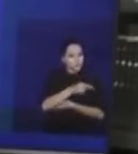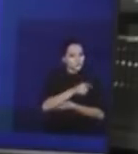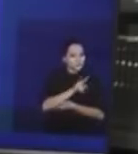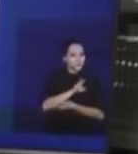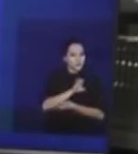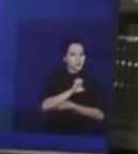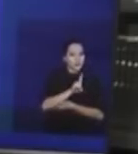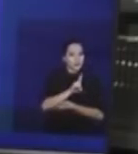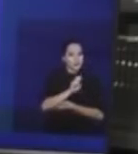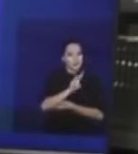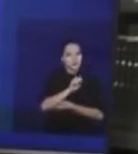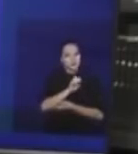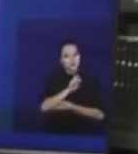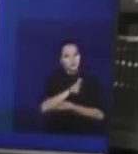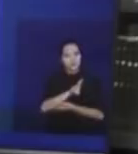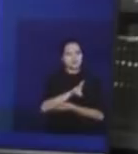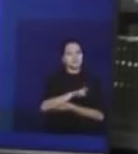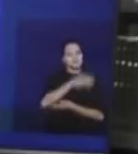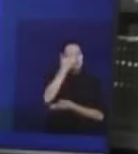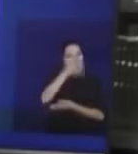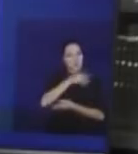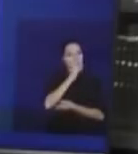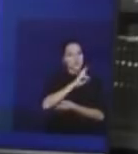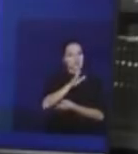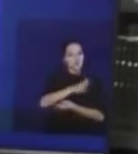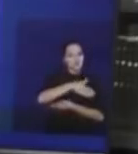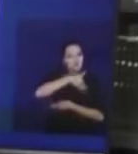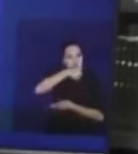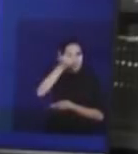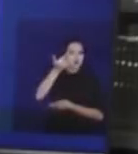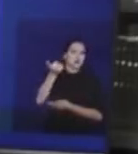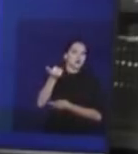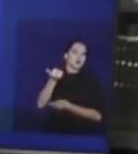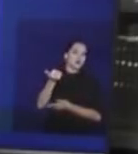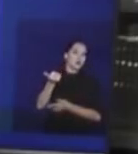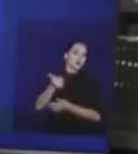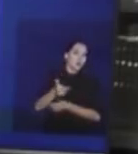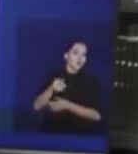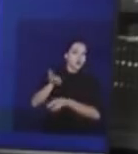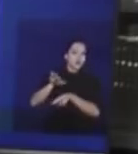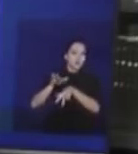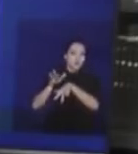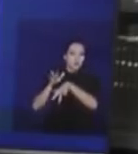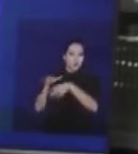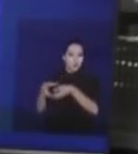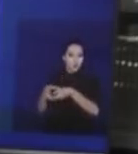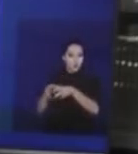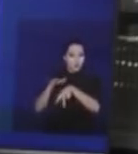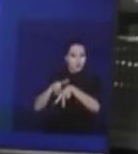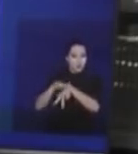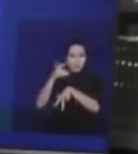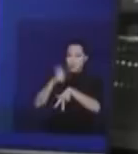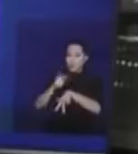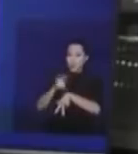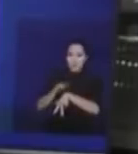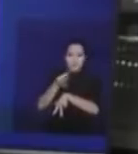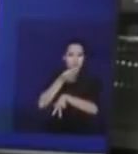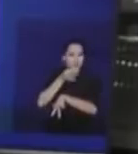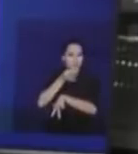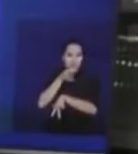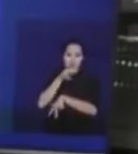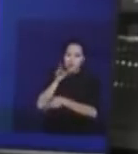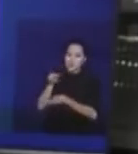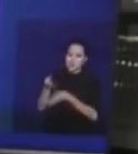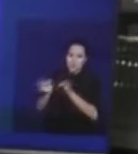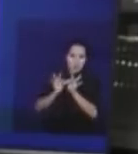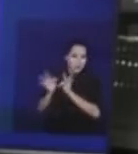Covid-19, e também a aprovação, Barão, do uso definitivo da vacina de Oxford. Você estava falando sobre a vacina